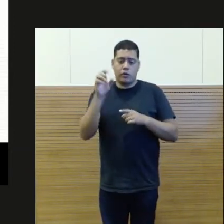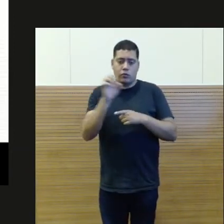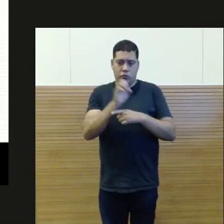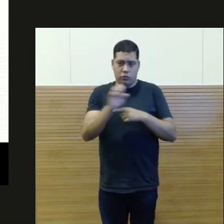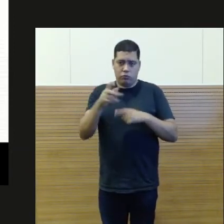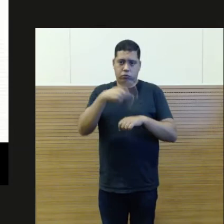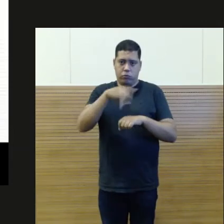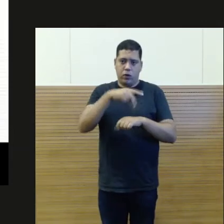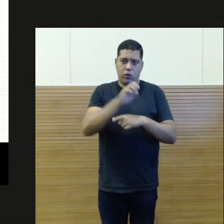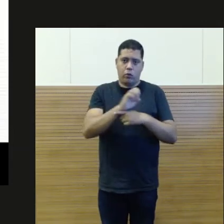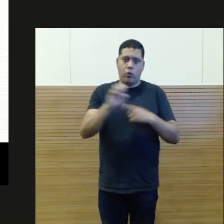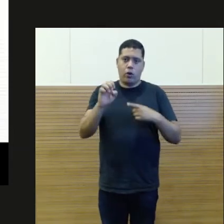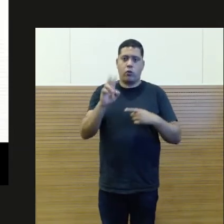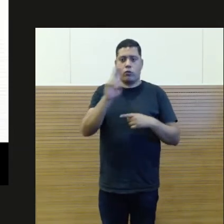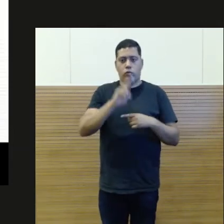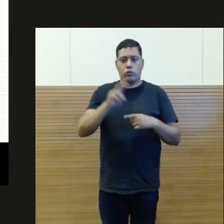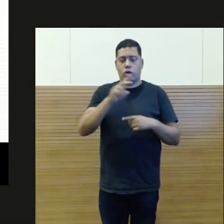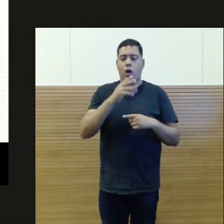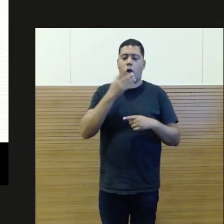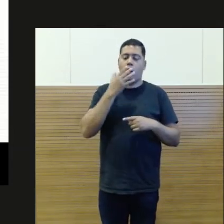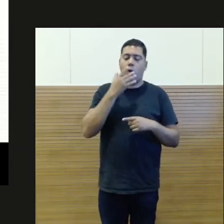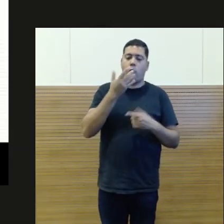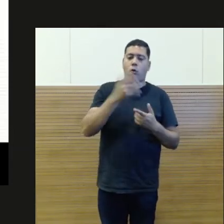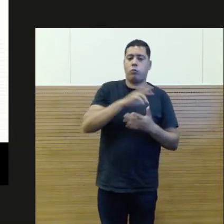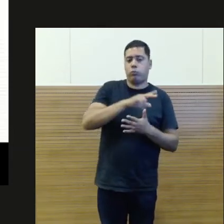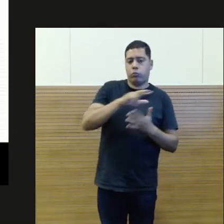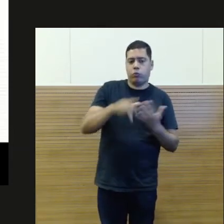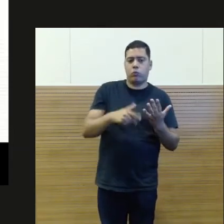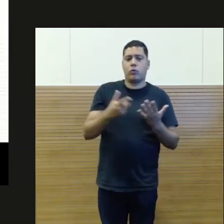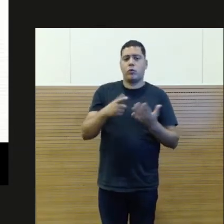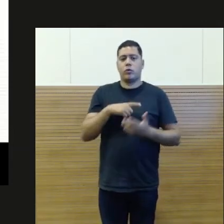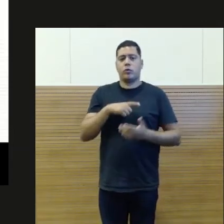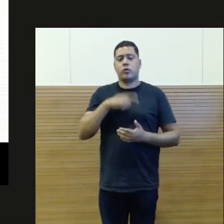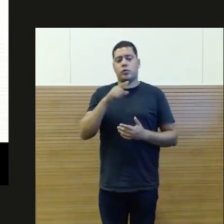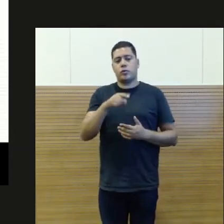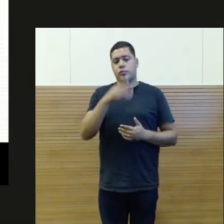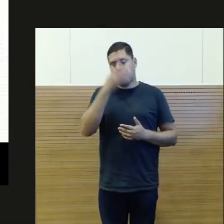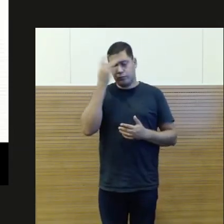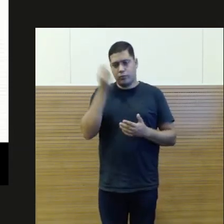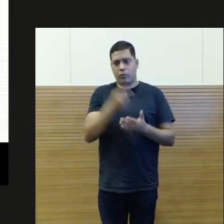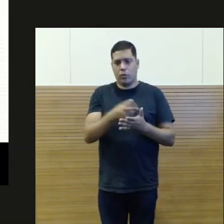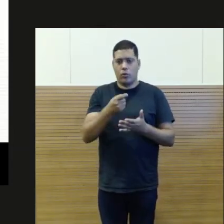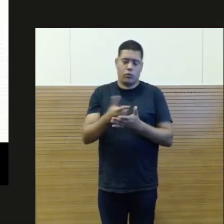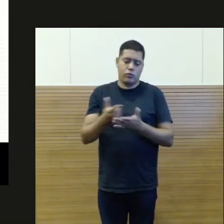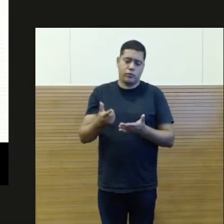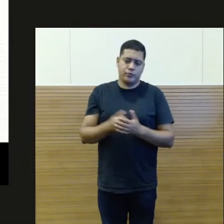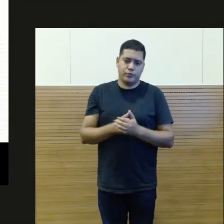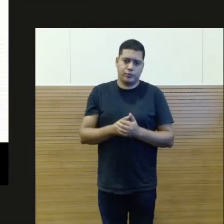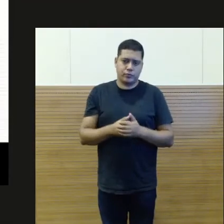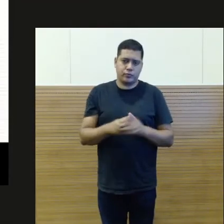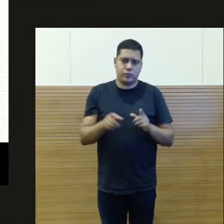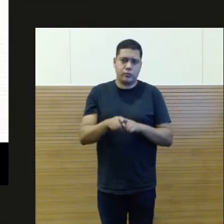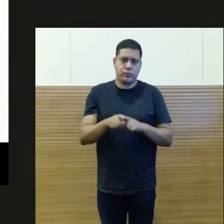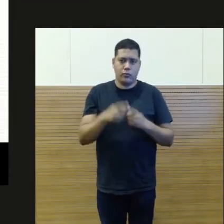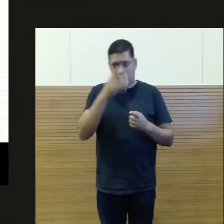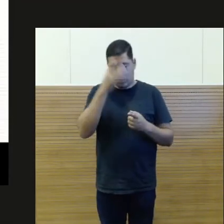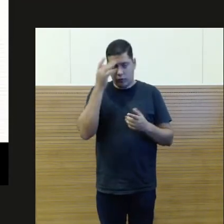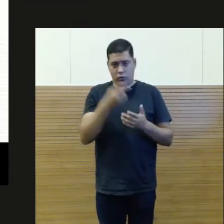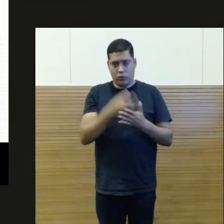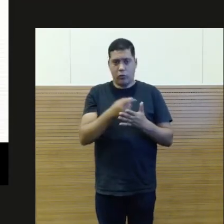usar essas múltiplas cores exigia do consumidor e fazia com que o consumidor também se